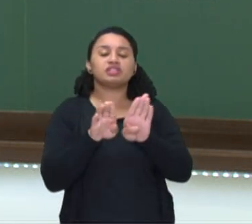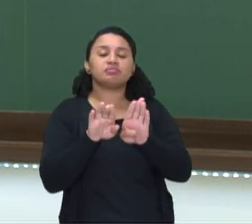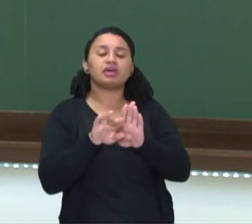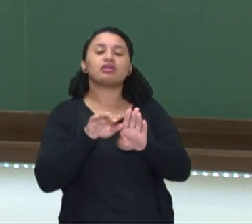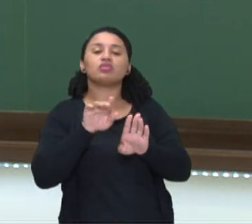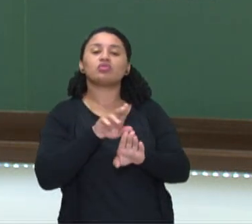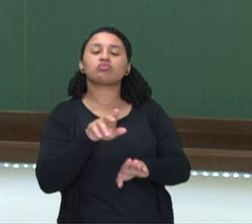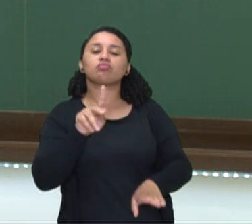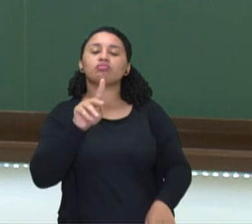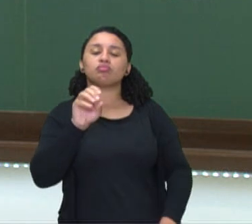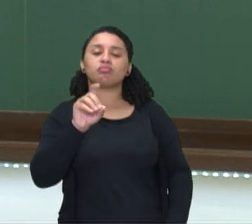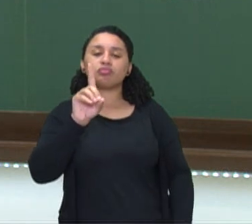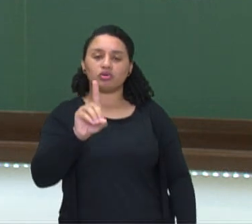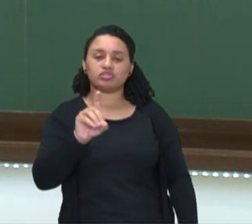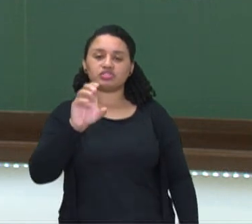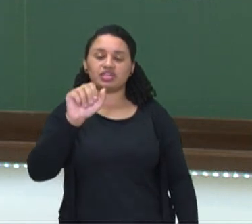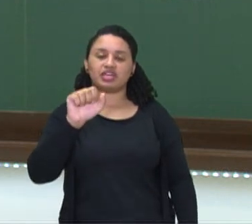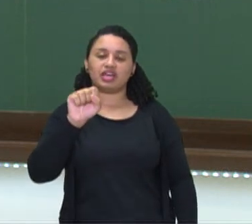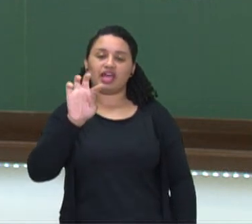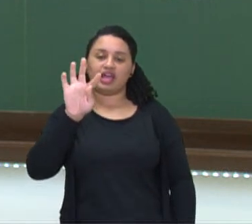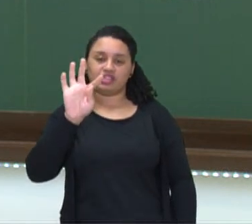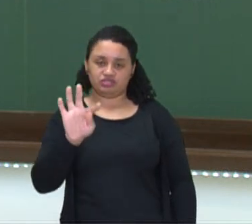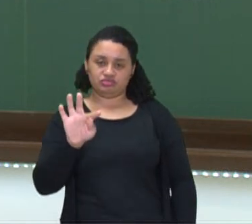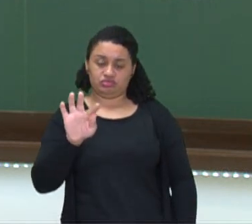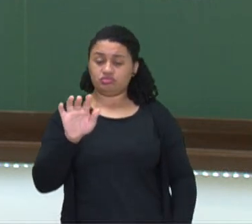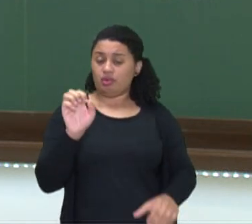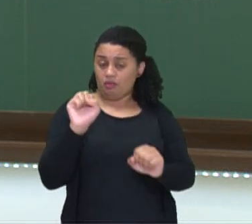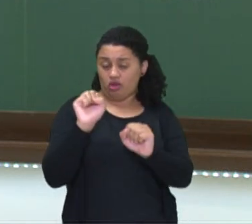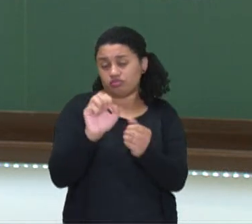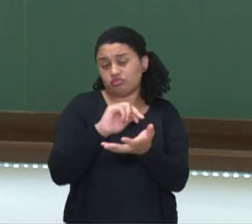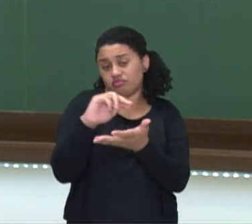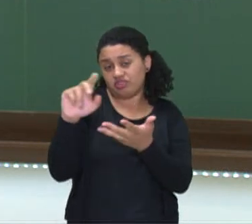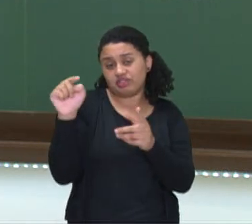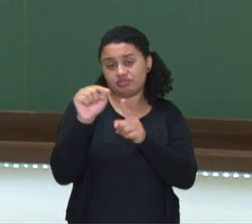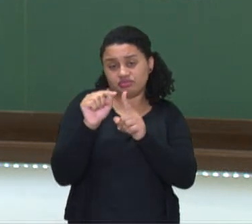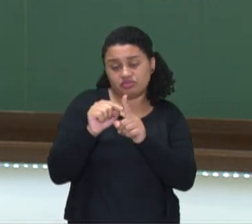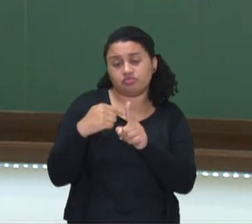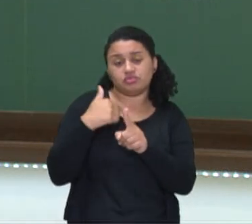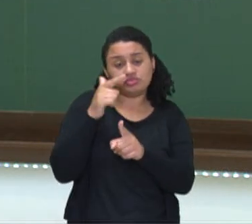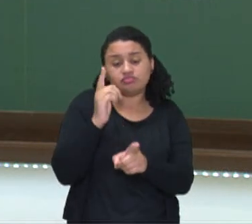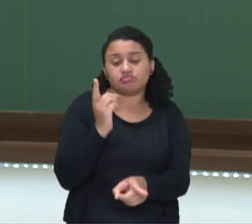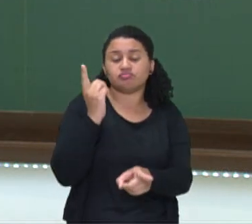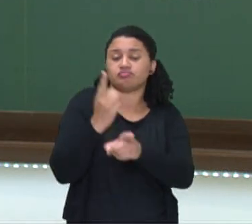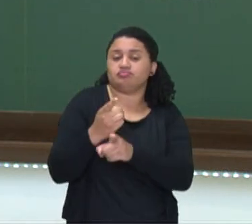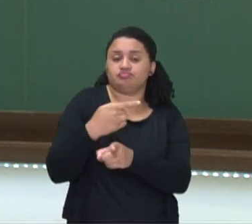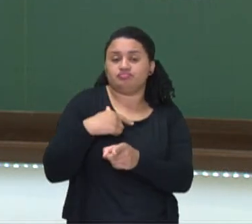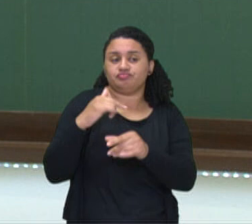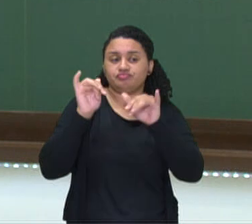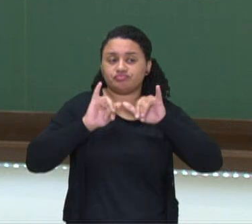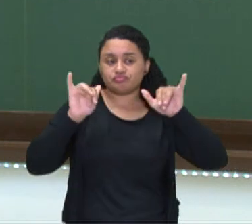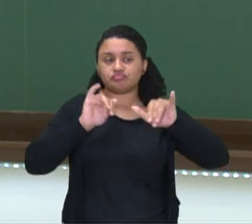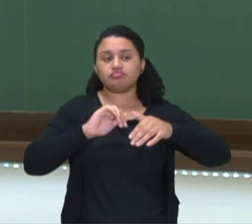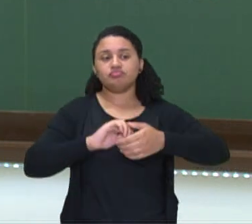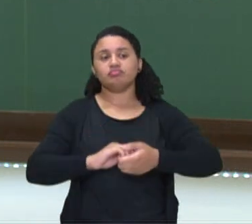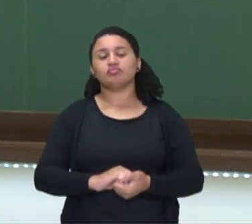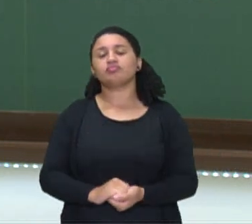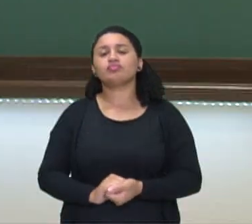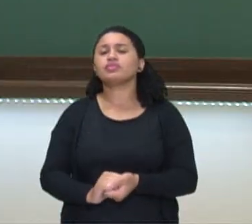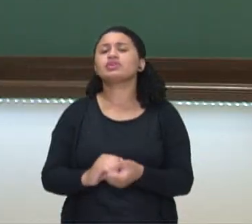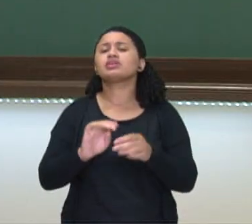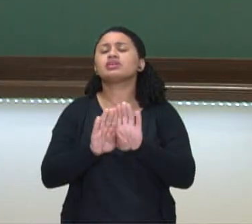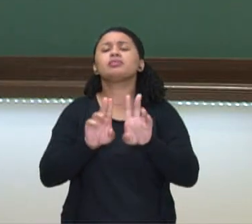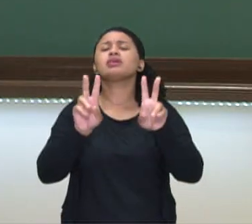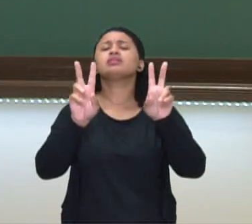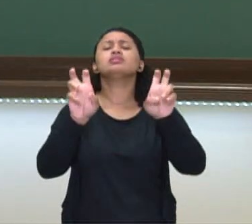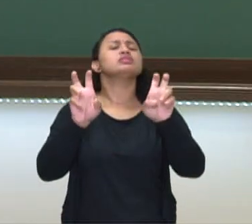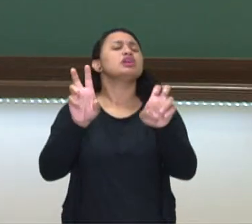ela está em vários suportes, em vários meios podemos encontrar. E a temática? A